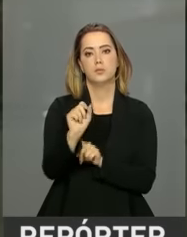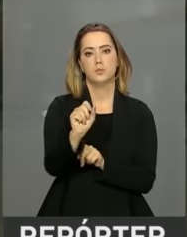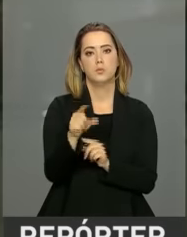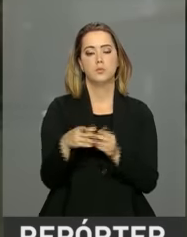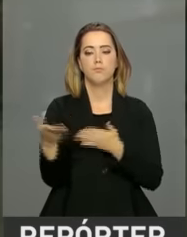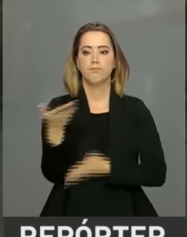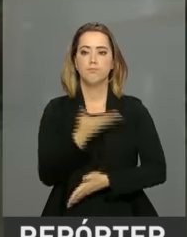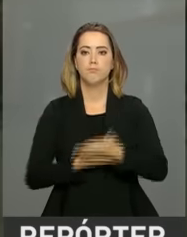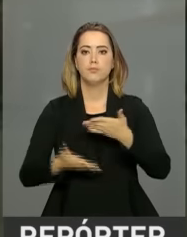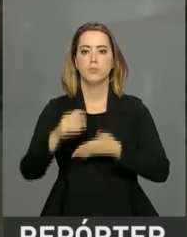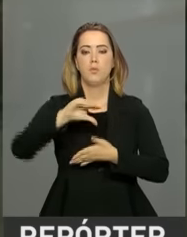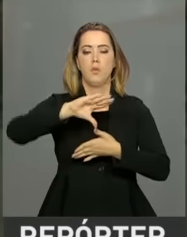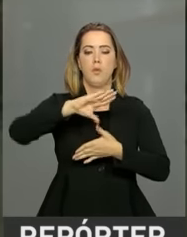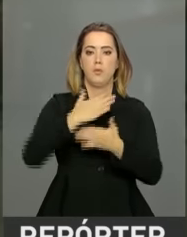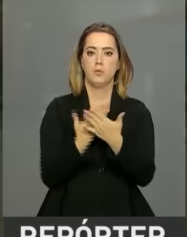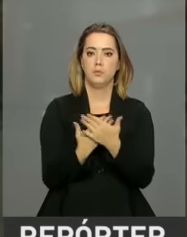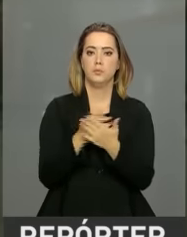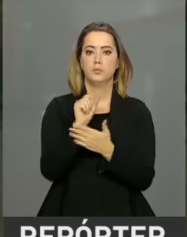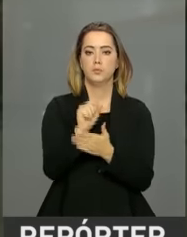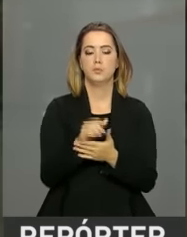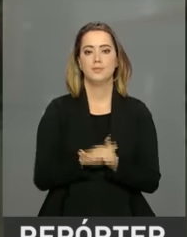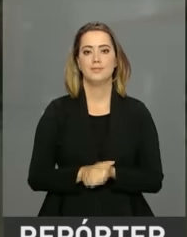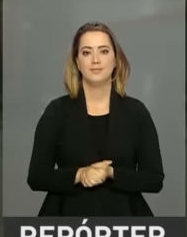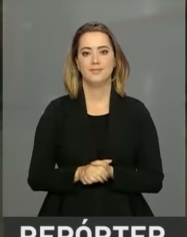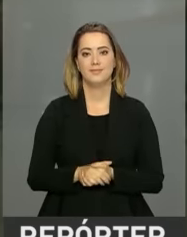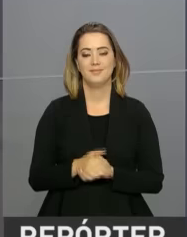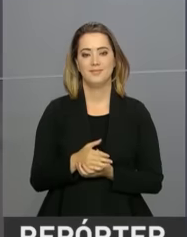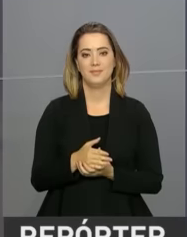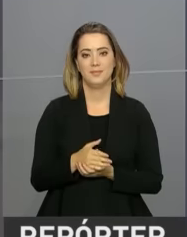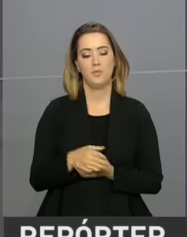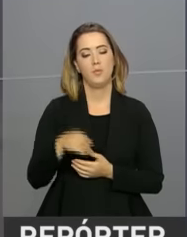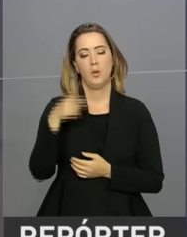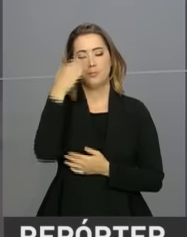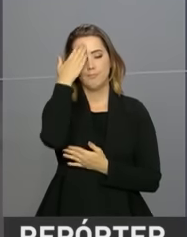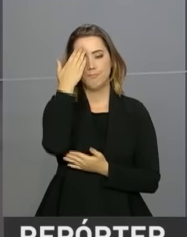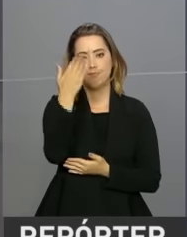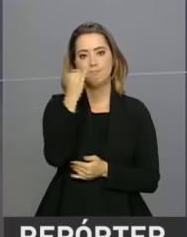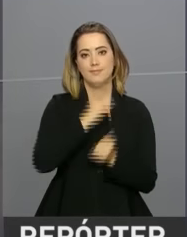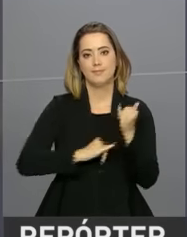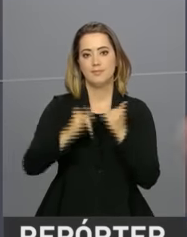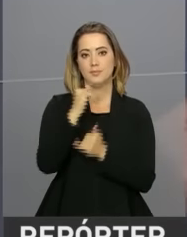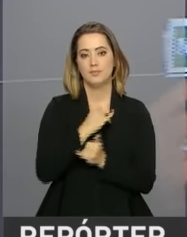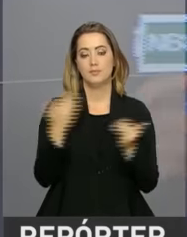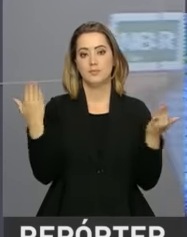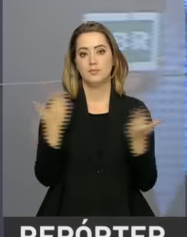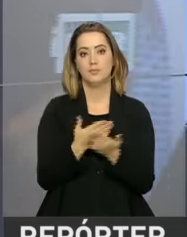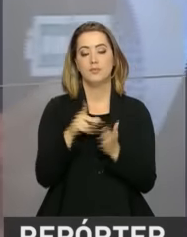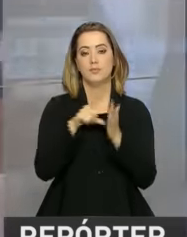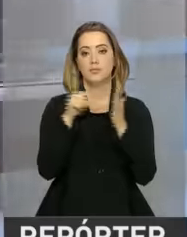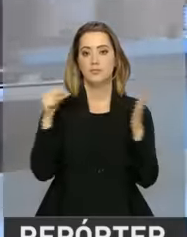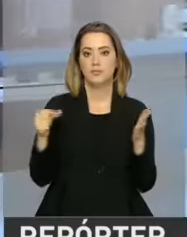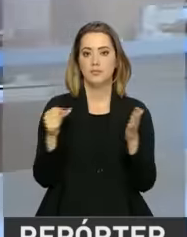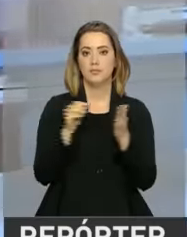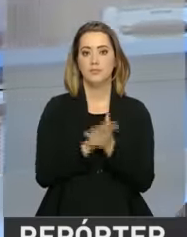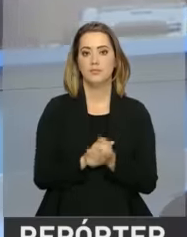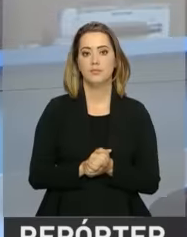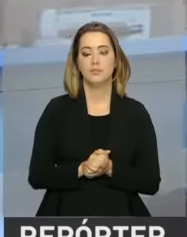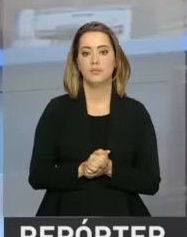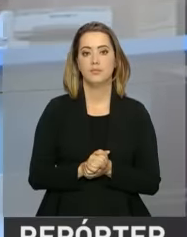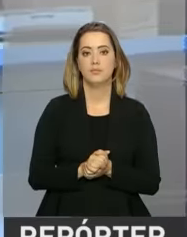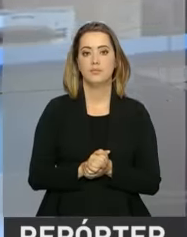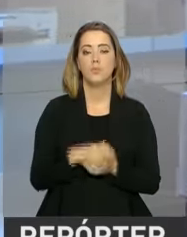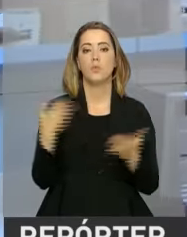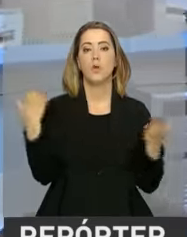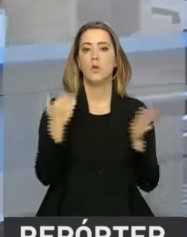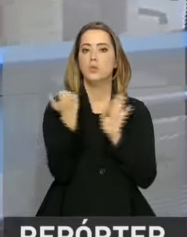entre os países eu volto com você no estúdio Jaime Paulo Muito obrigado pelas informações ao vivo direto do Palácio do Planalto e